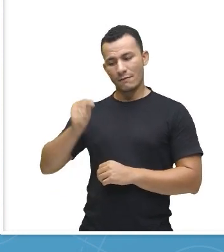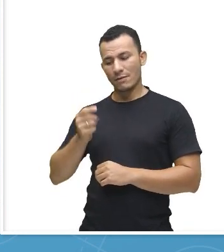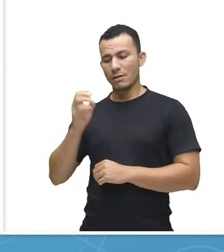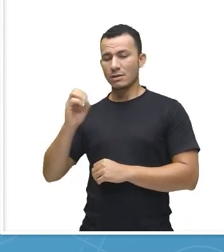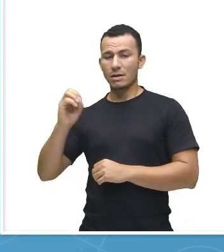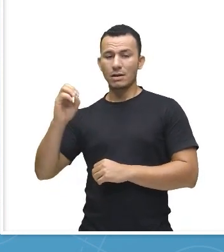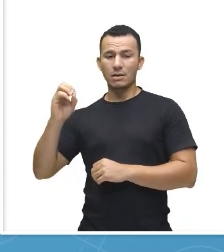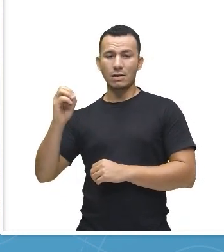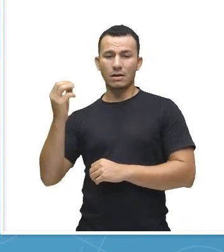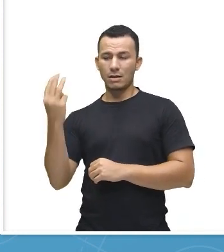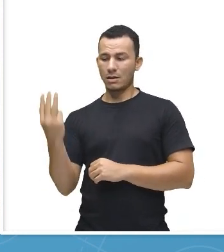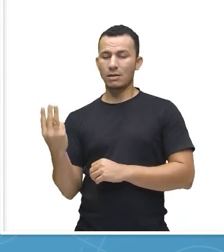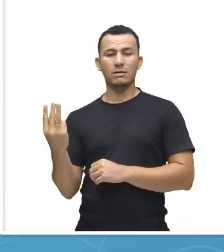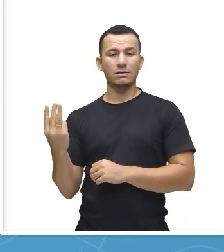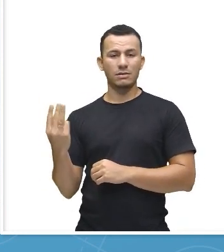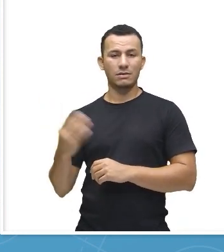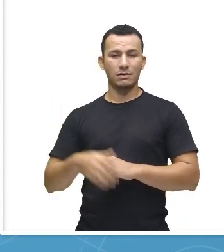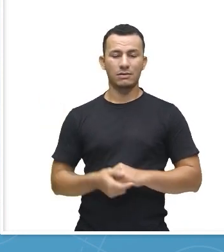0,03.